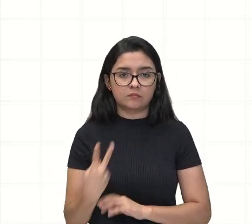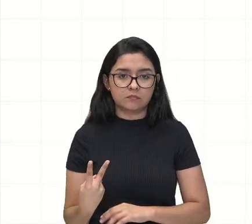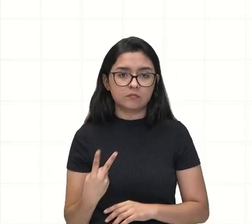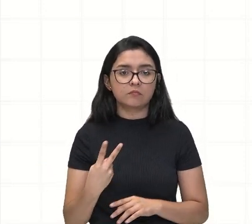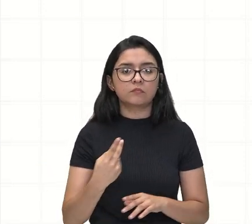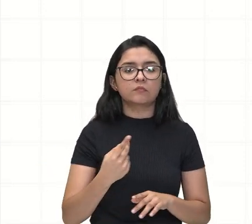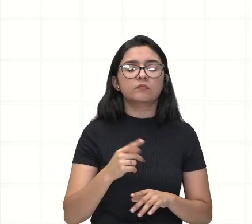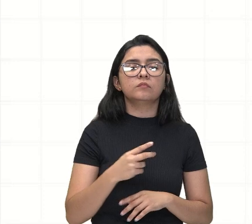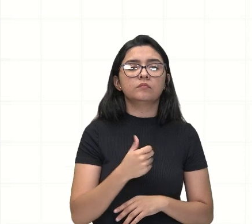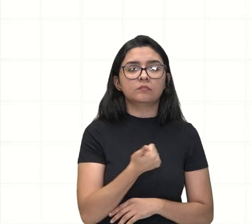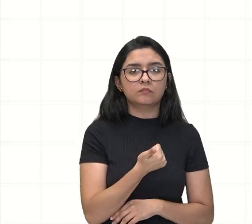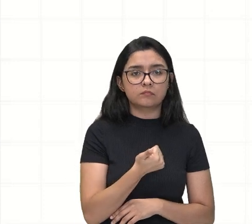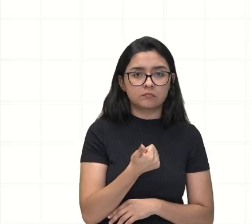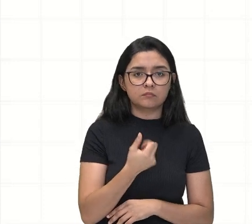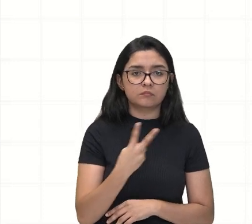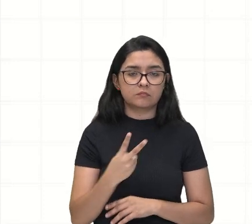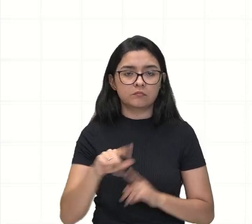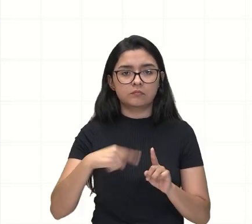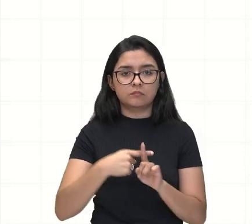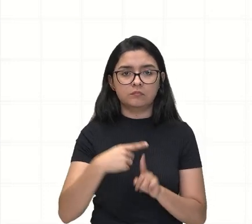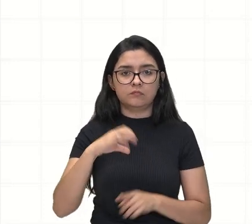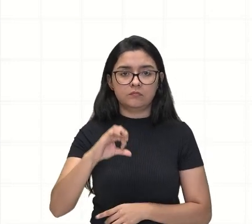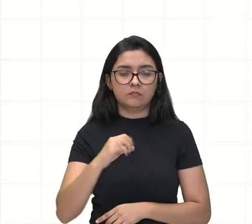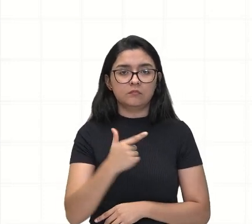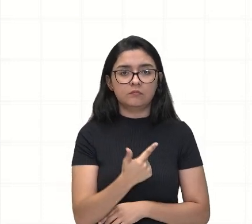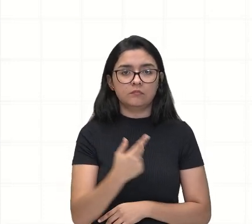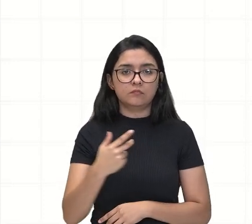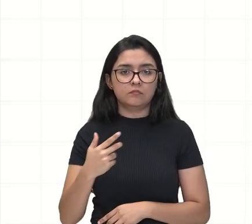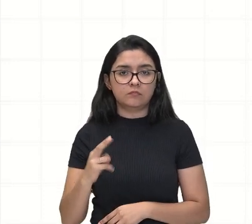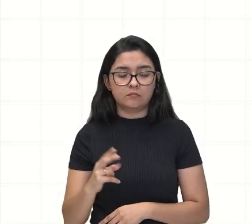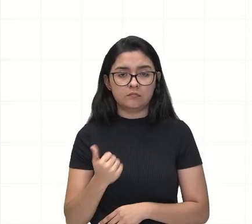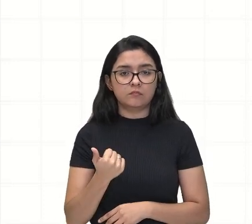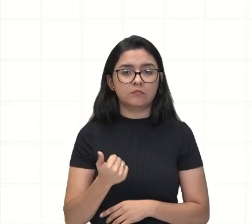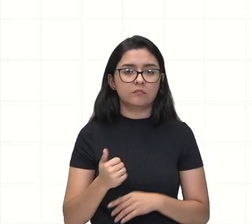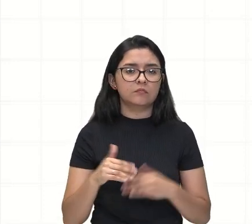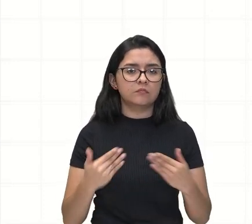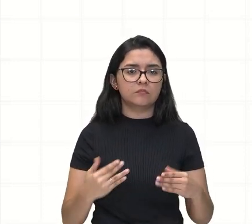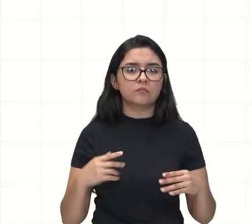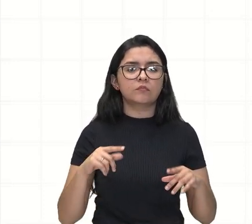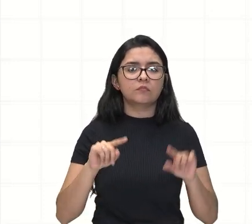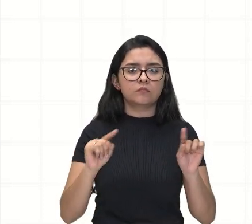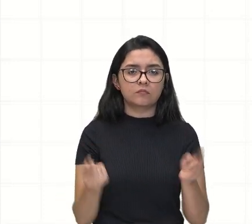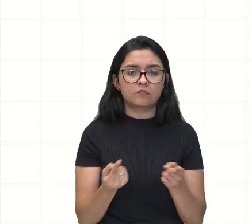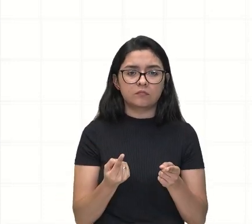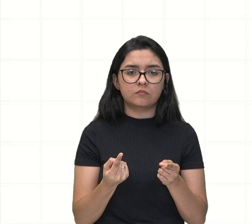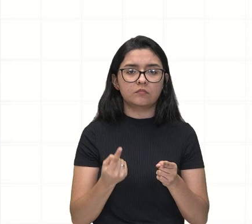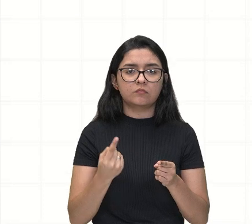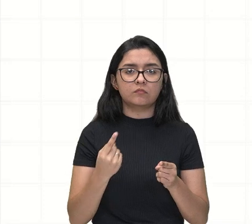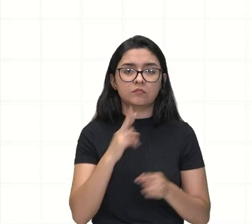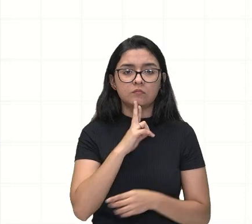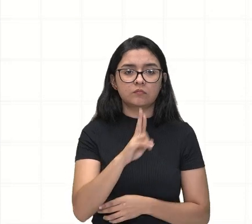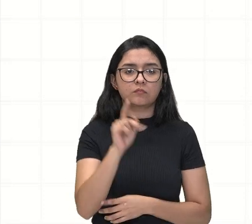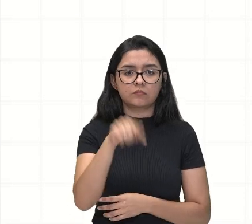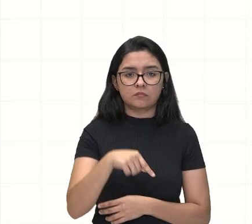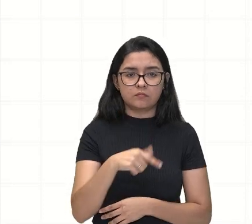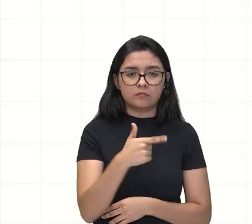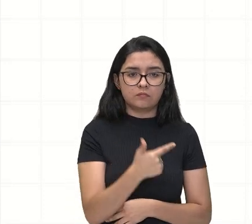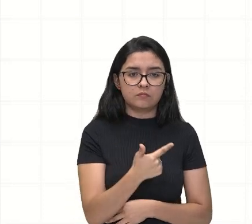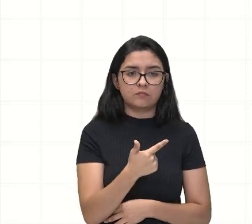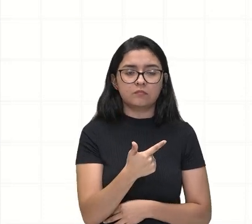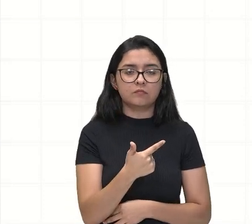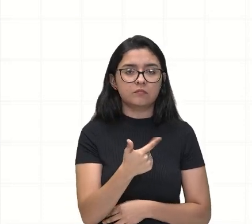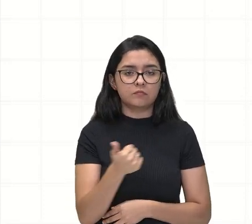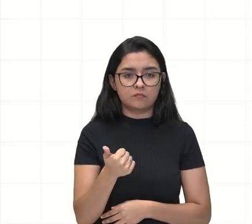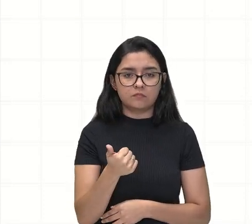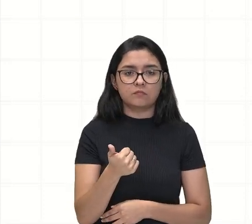12 mais 9, 21. Então, a resposta do parênteses, de todo o resultado do parênteses, nós temos 21. E esse